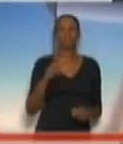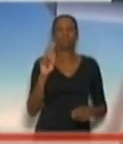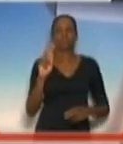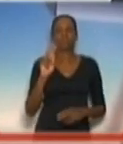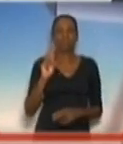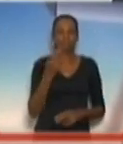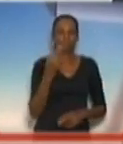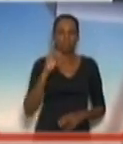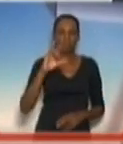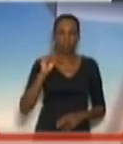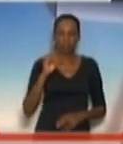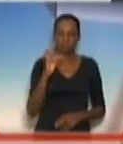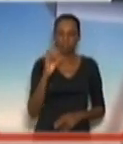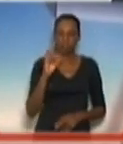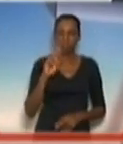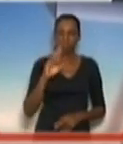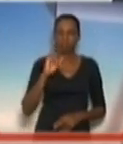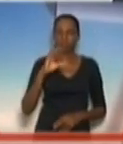mantém, né,